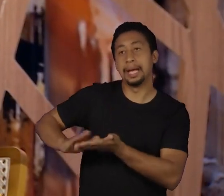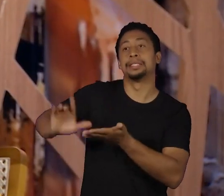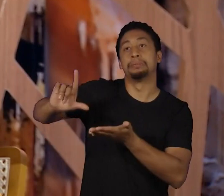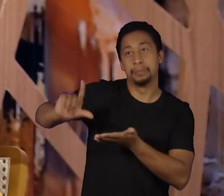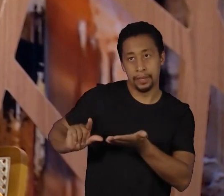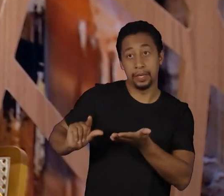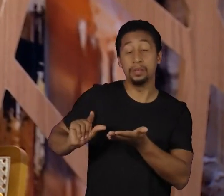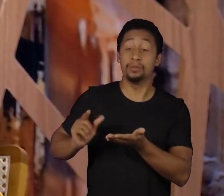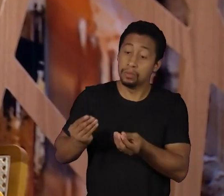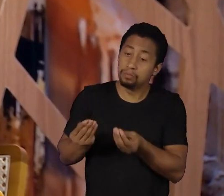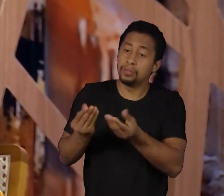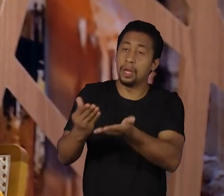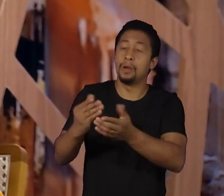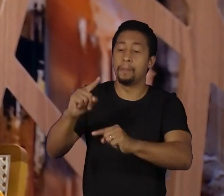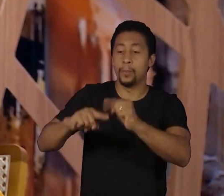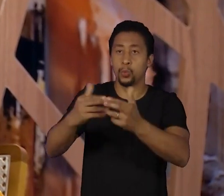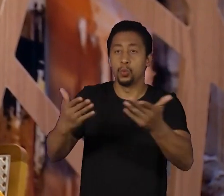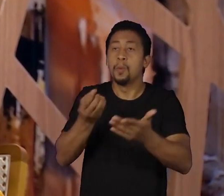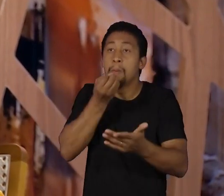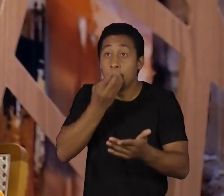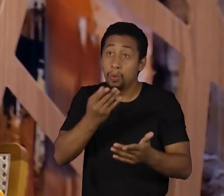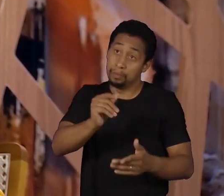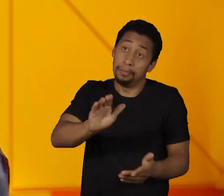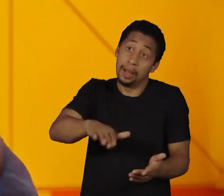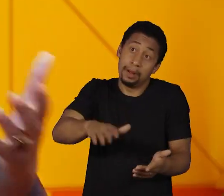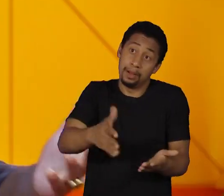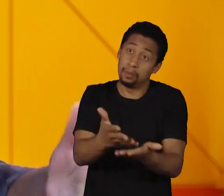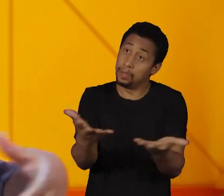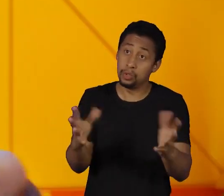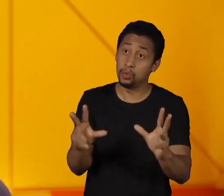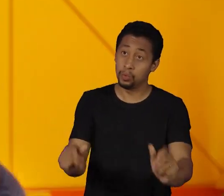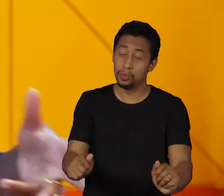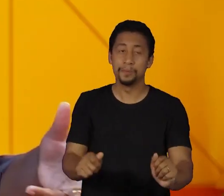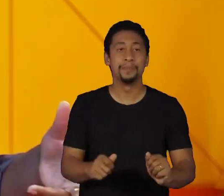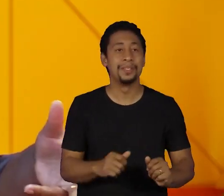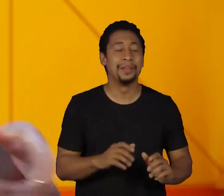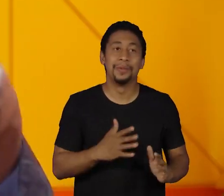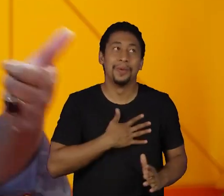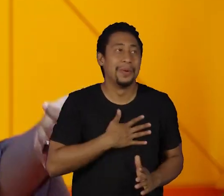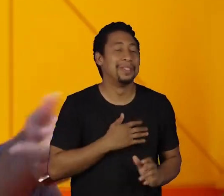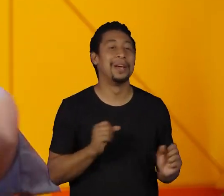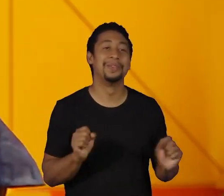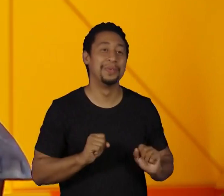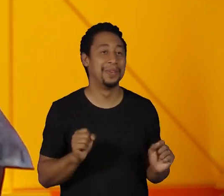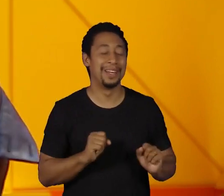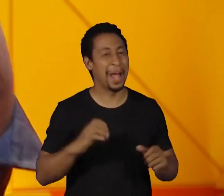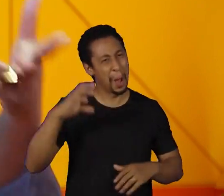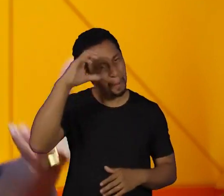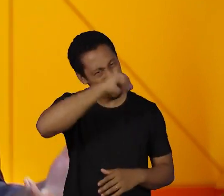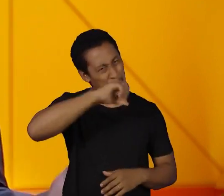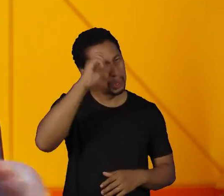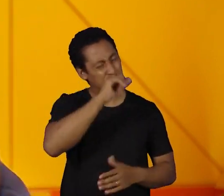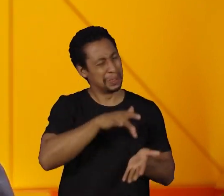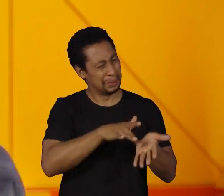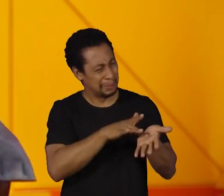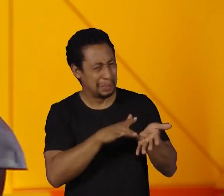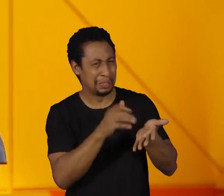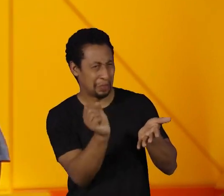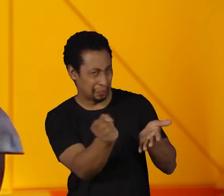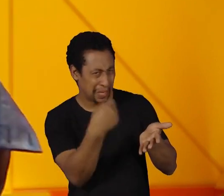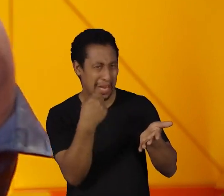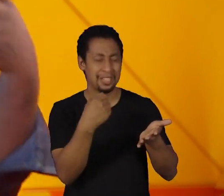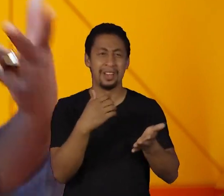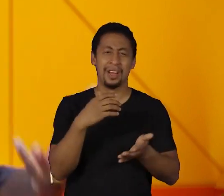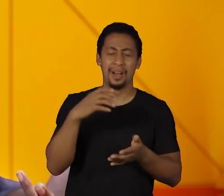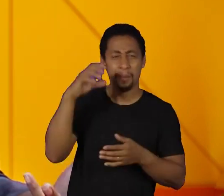bom e mais barato, acessível para todos. Adorei, eu aprendi várias coisas. Cervejeira cigana, aprendi braçar,